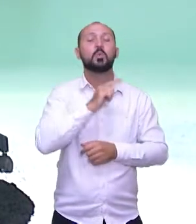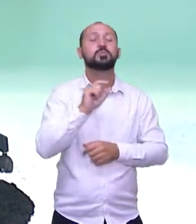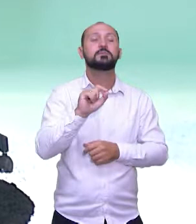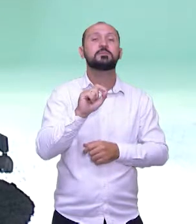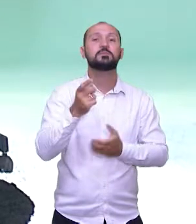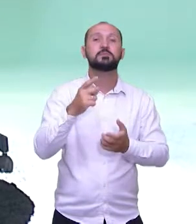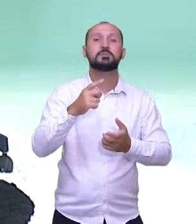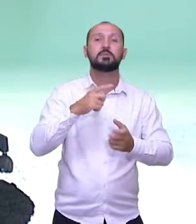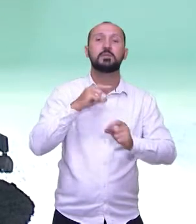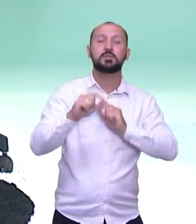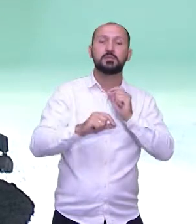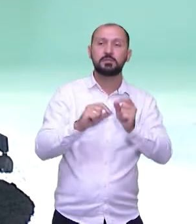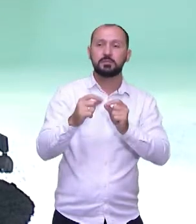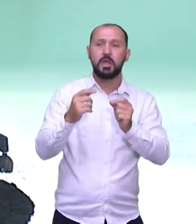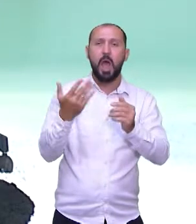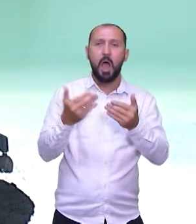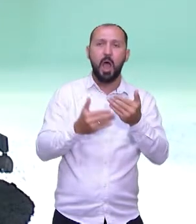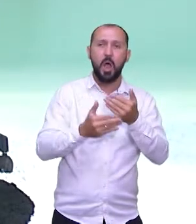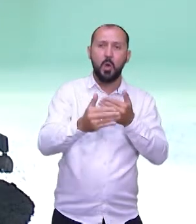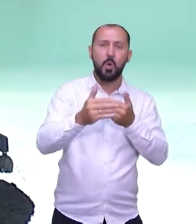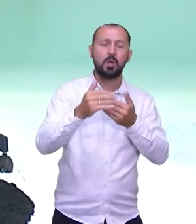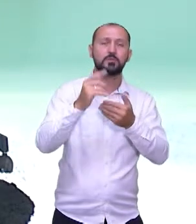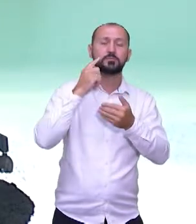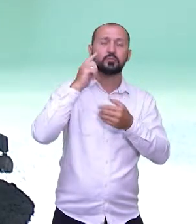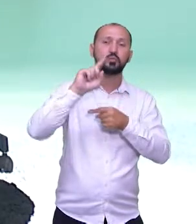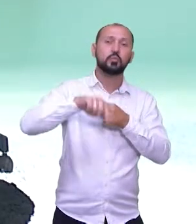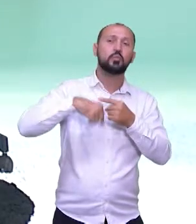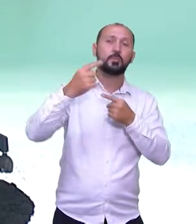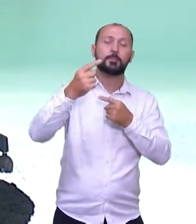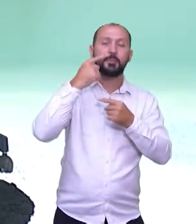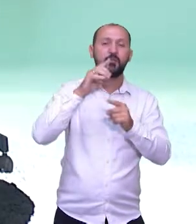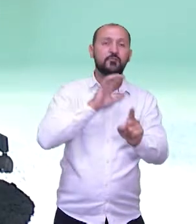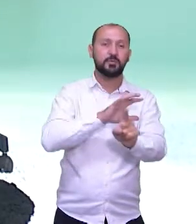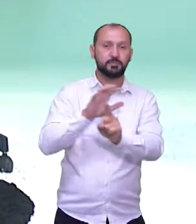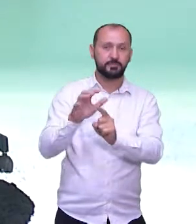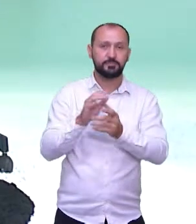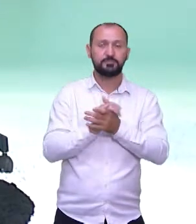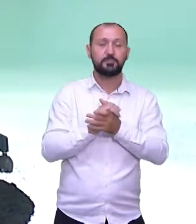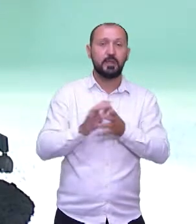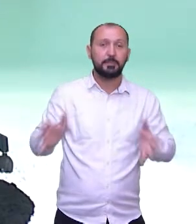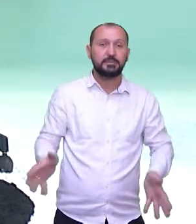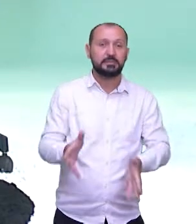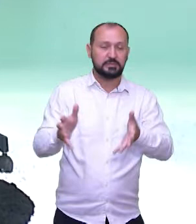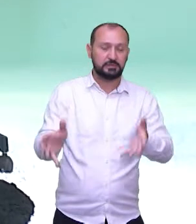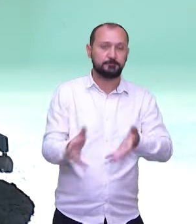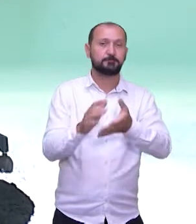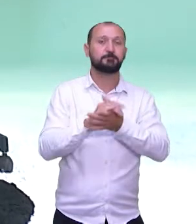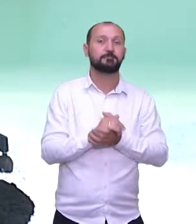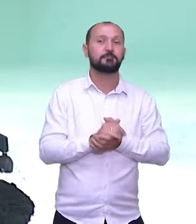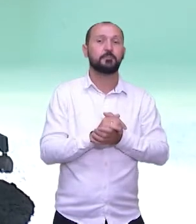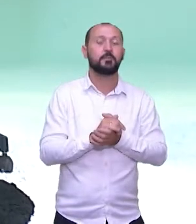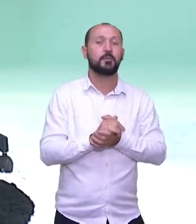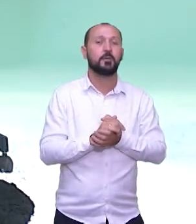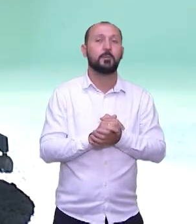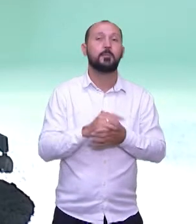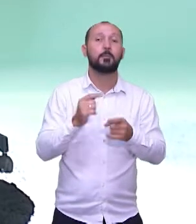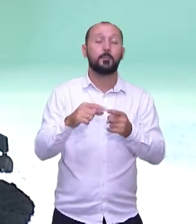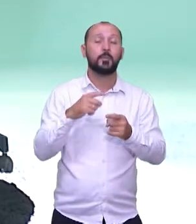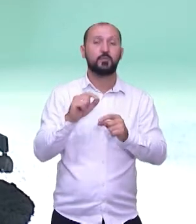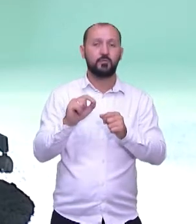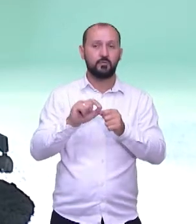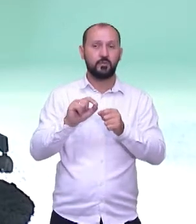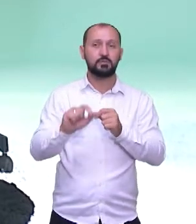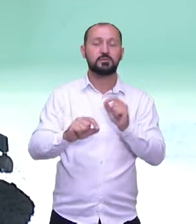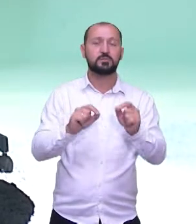pode ter como iniciativa já agora no próximo governo para fomentar isso, para acelerar esse processo? Porque a realidade dessa